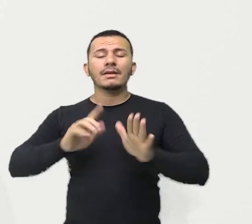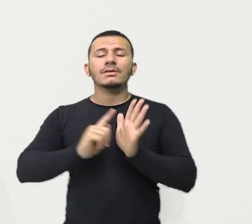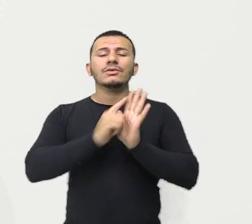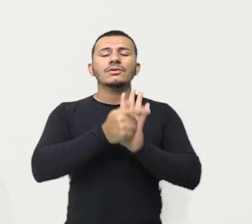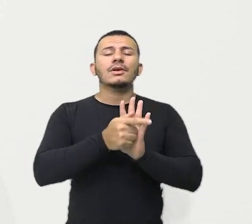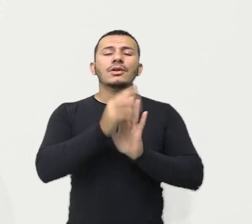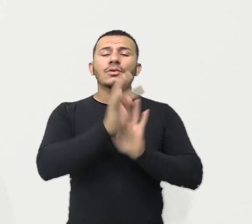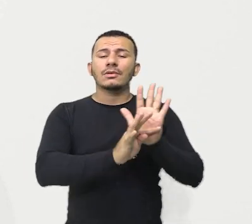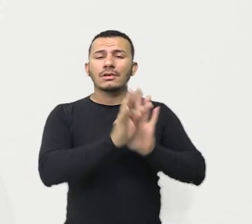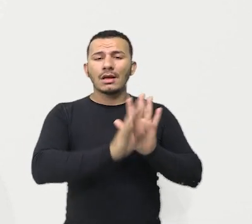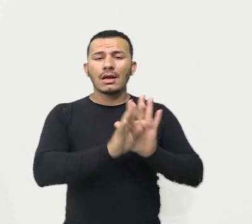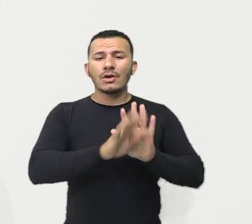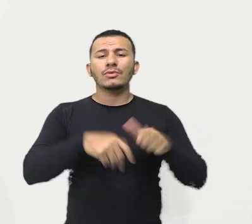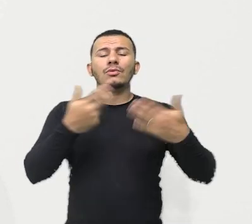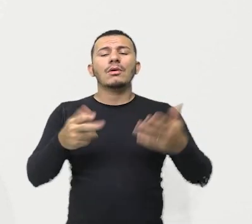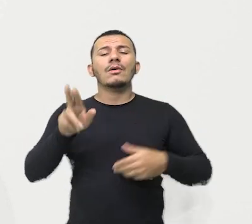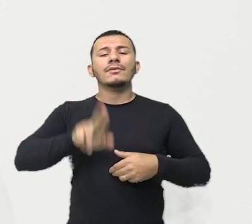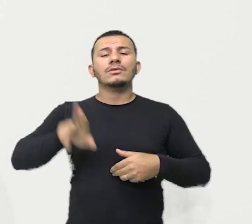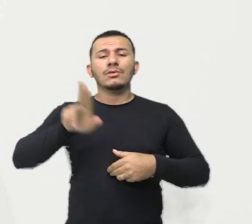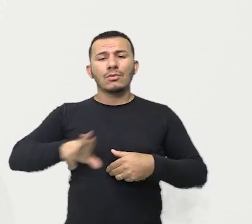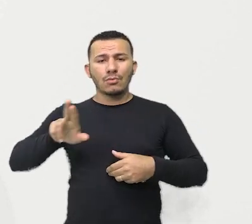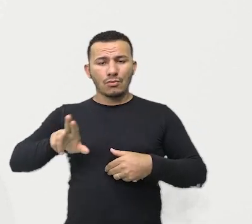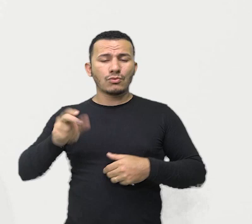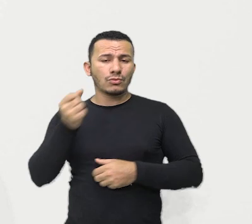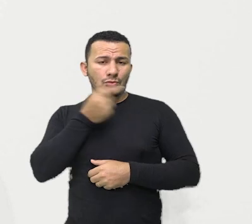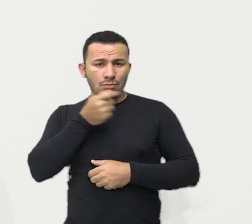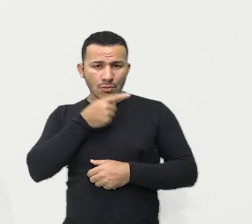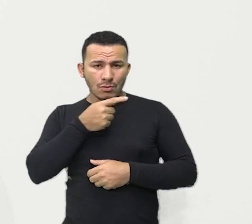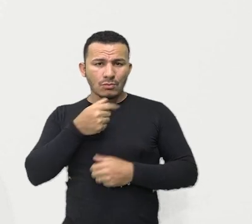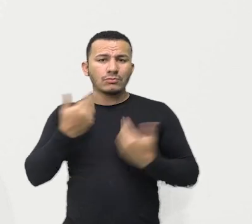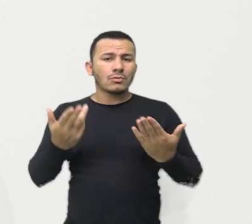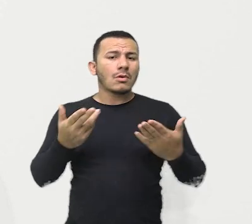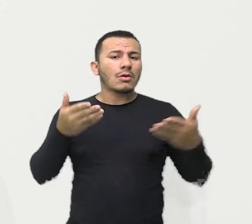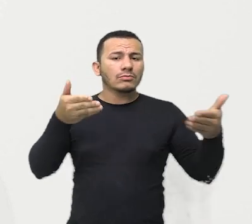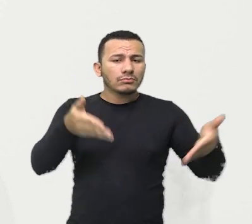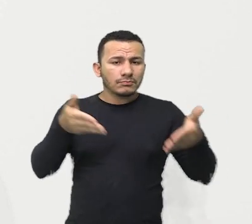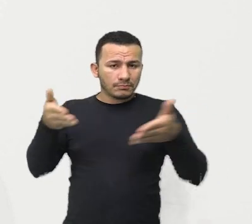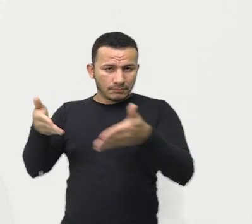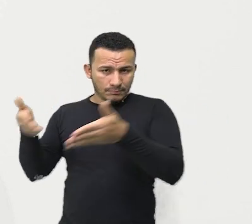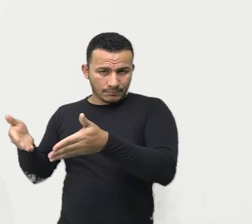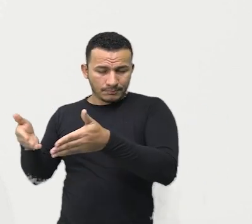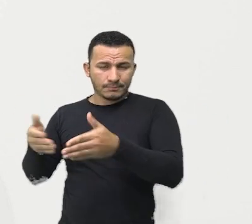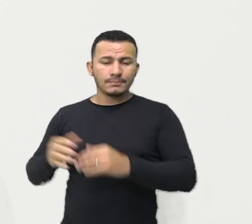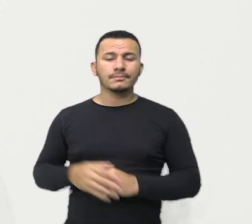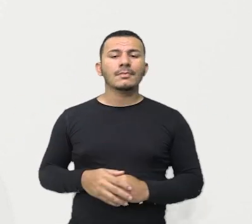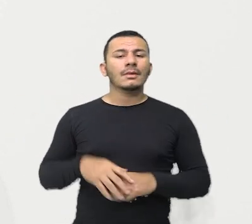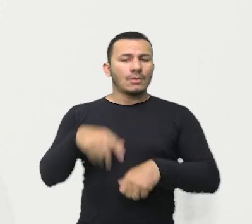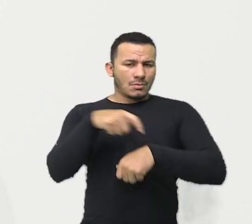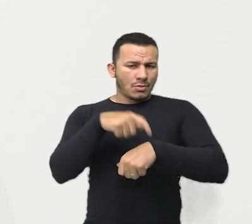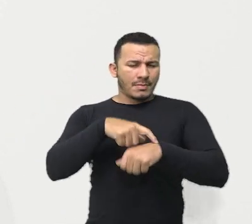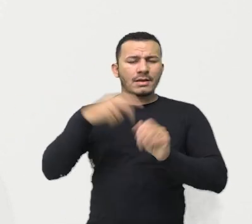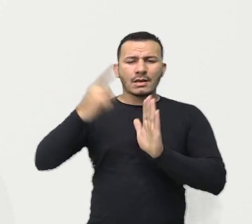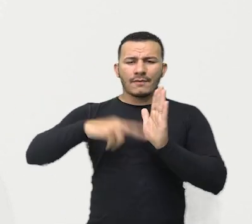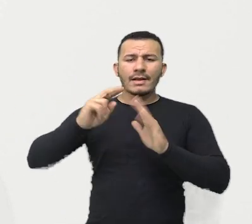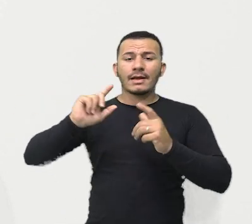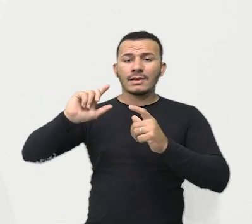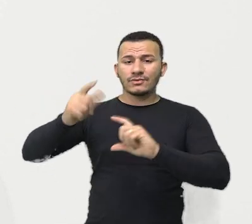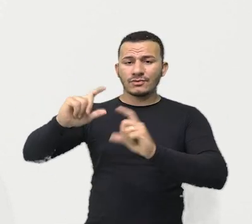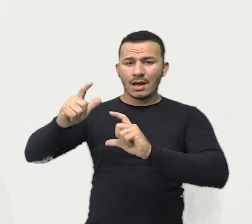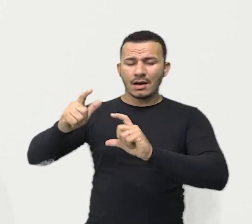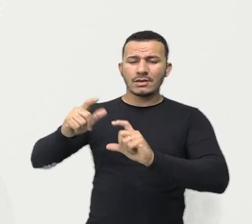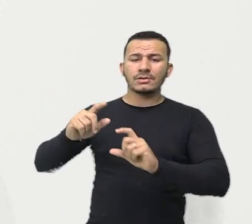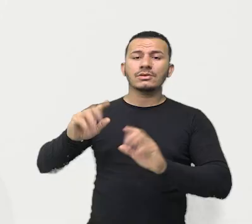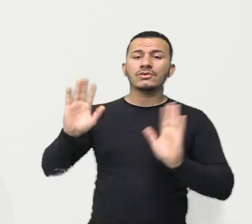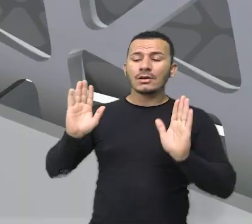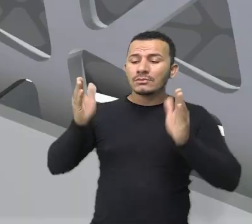textual em que está sendo empregado. Então, quando a gente vai ler uma charge, a gente já vai com